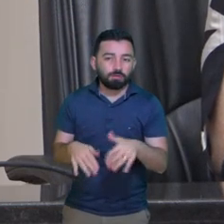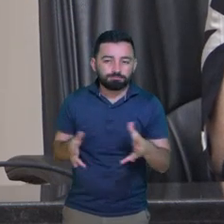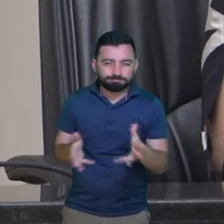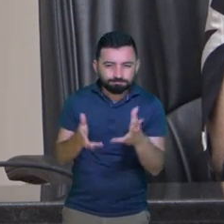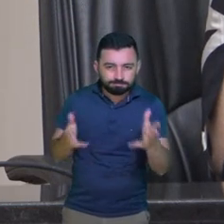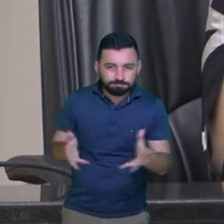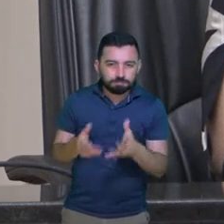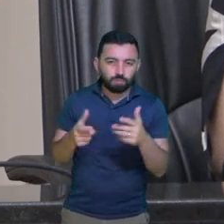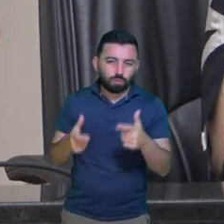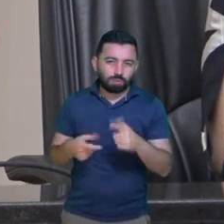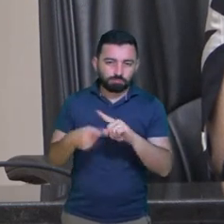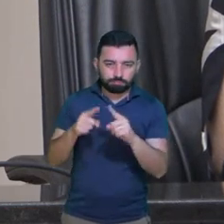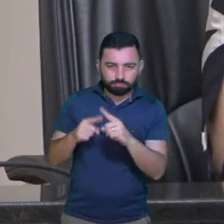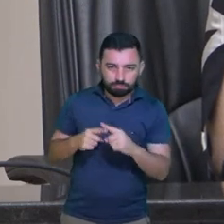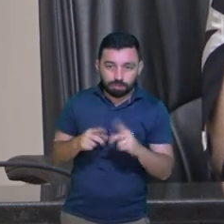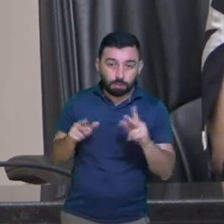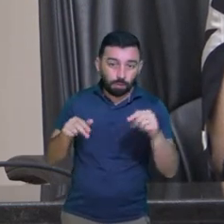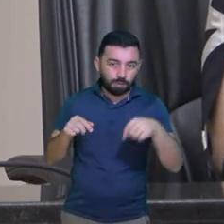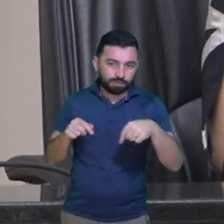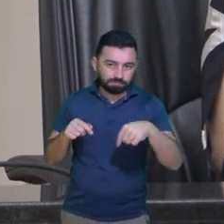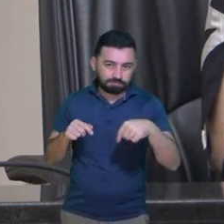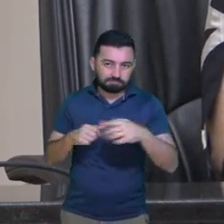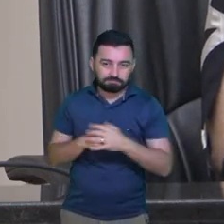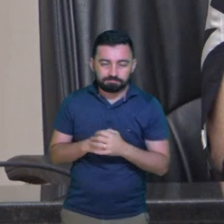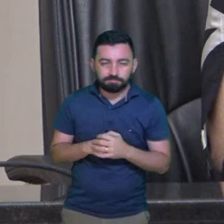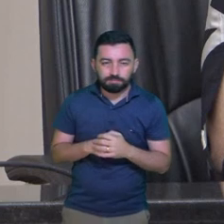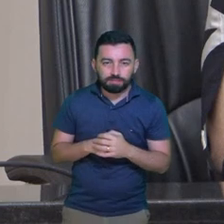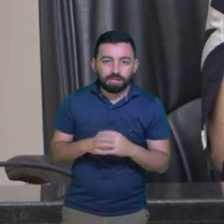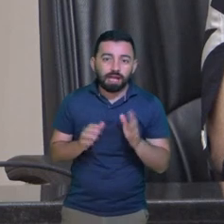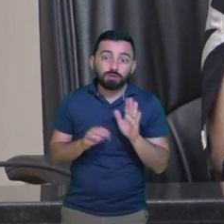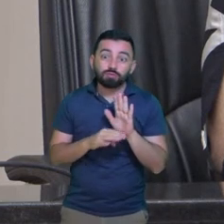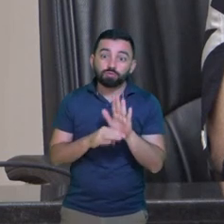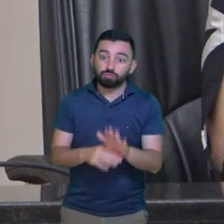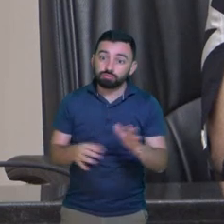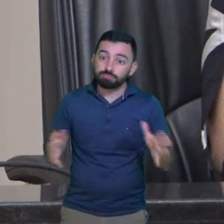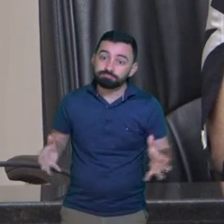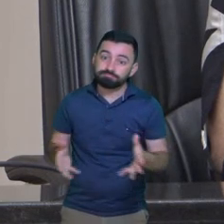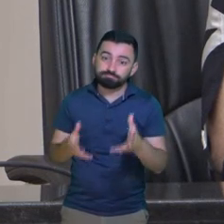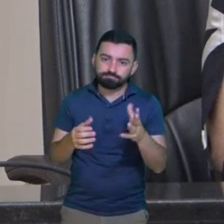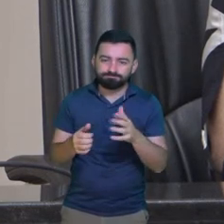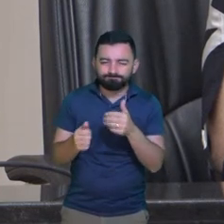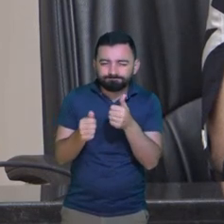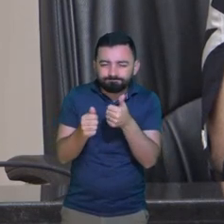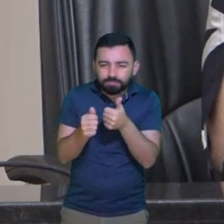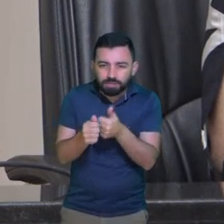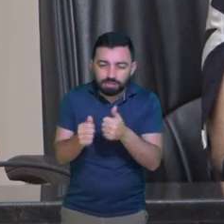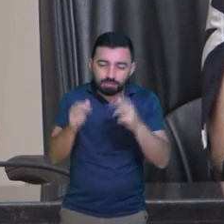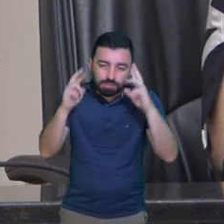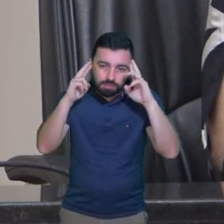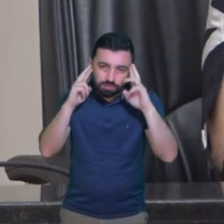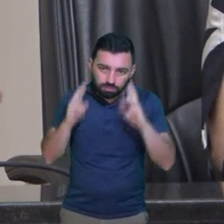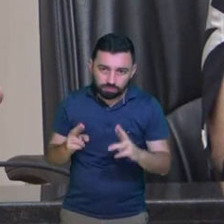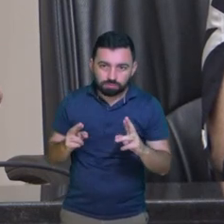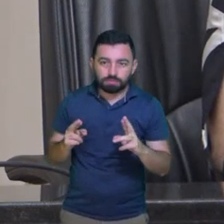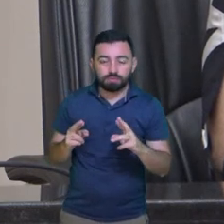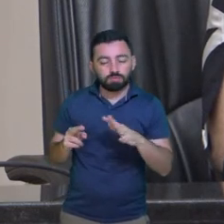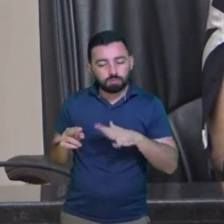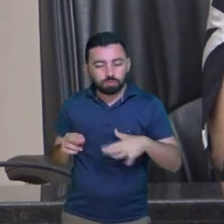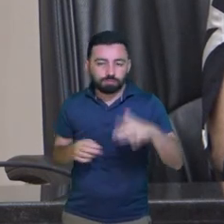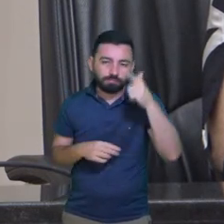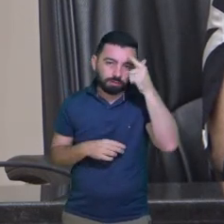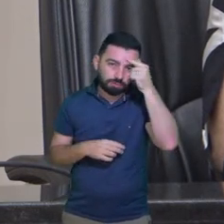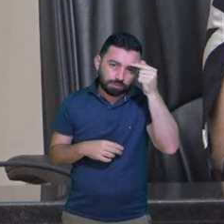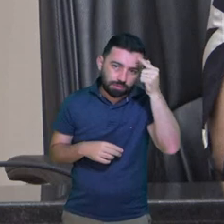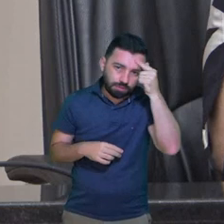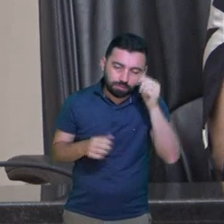de interlocução como esse que ajudem a promover uma aproximação respeitosa das Universidades com as